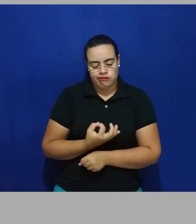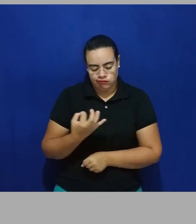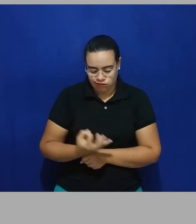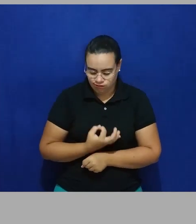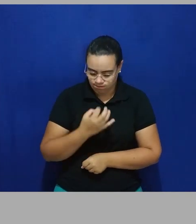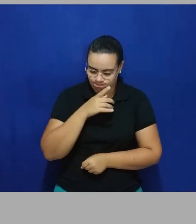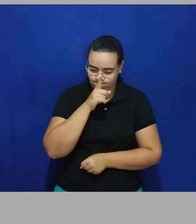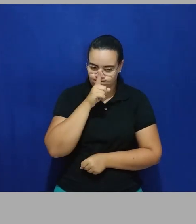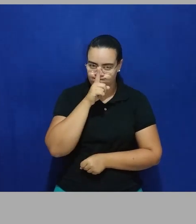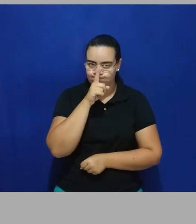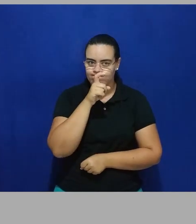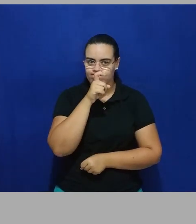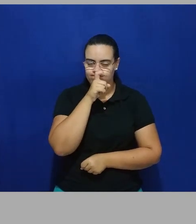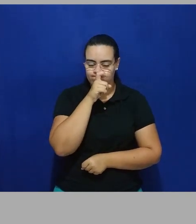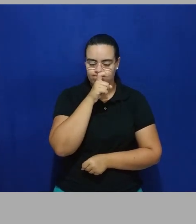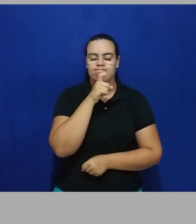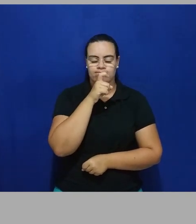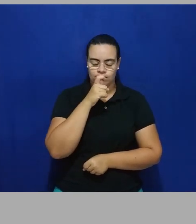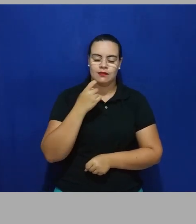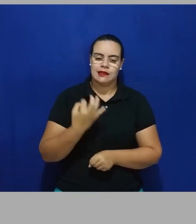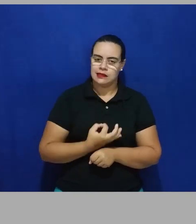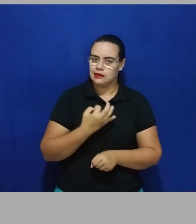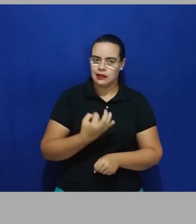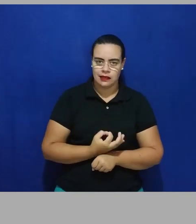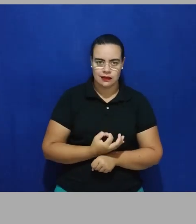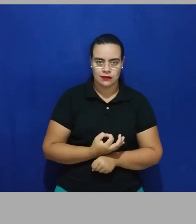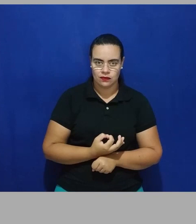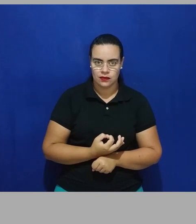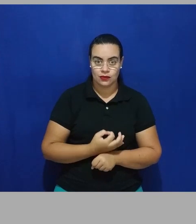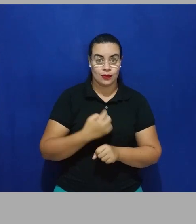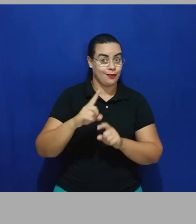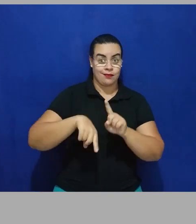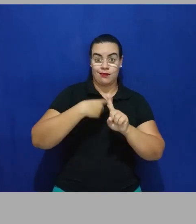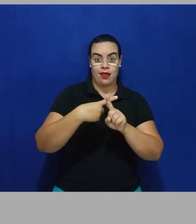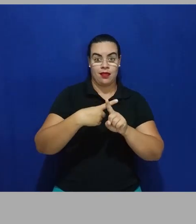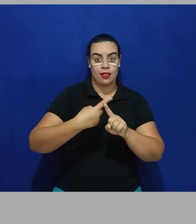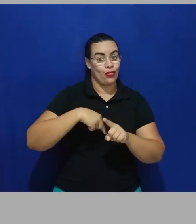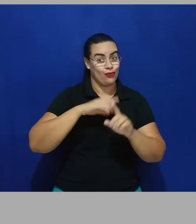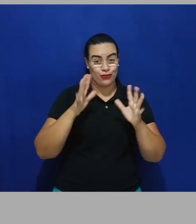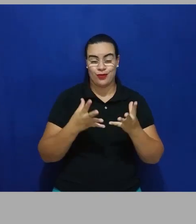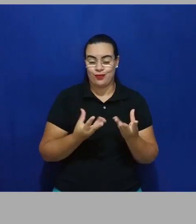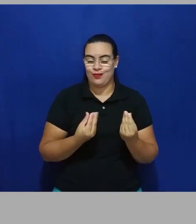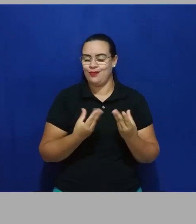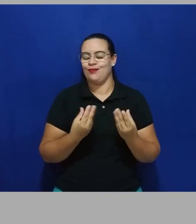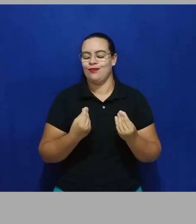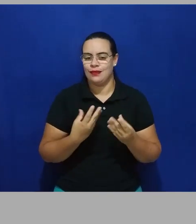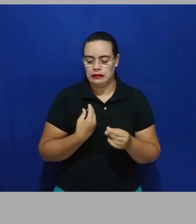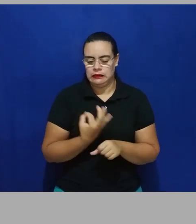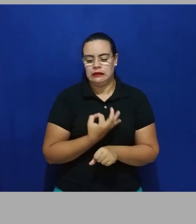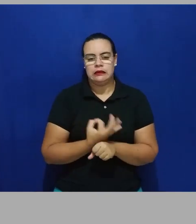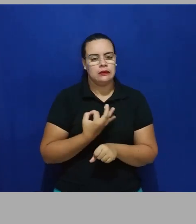eu, envelhecer é sempre um sacrifício. É um sacrifício a mais dos muitos que nós já temos por